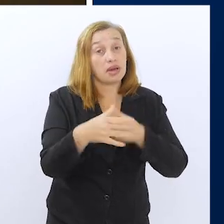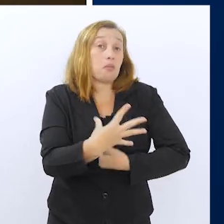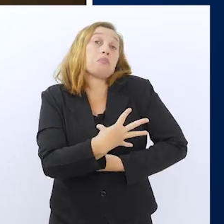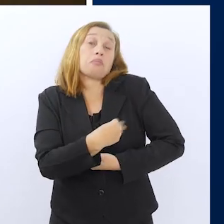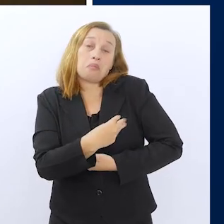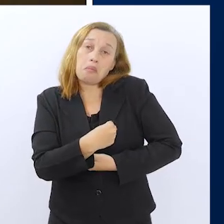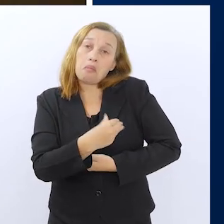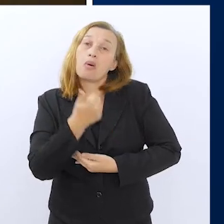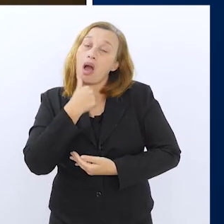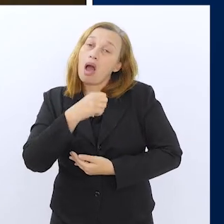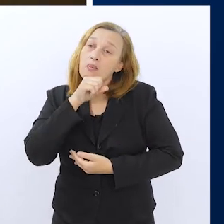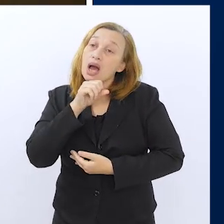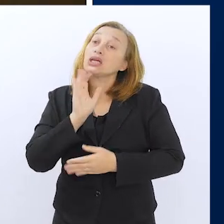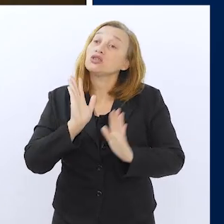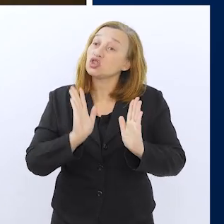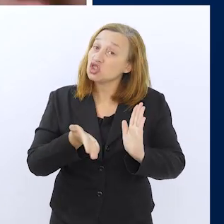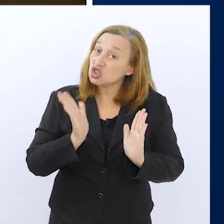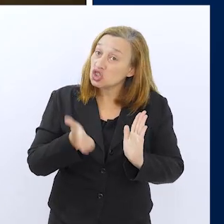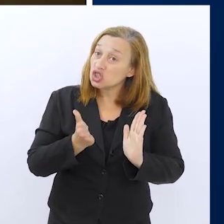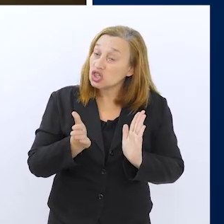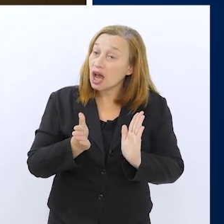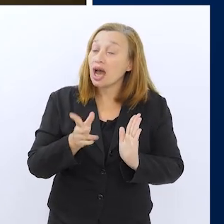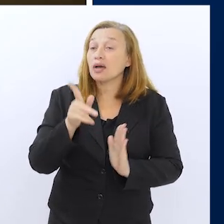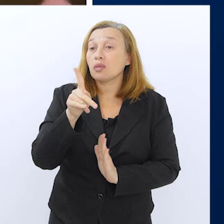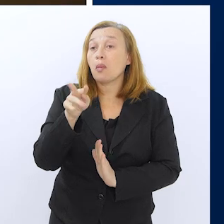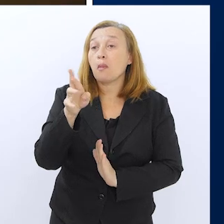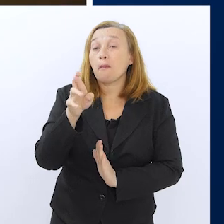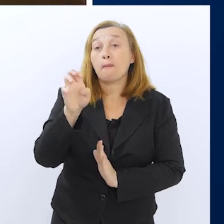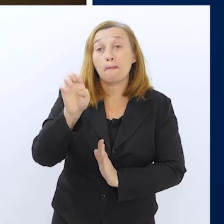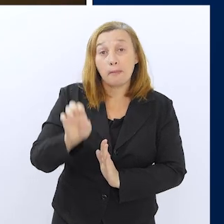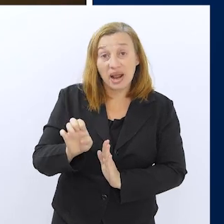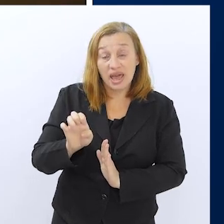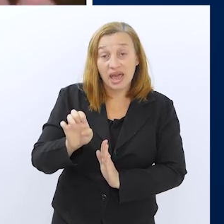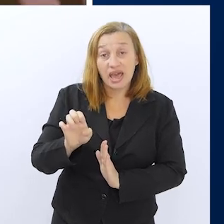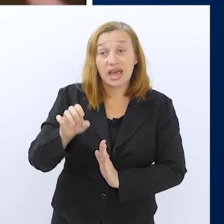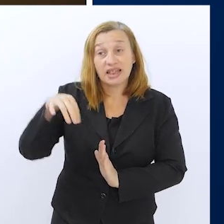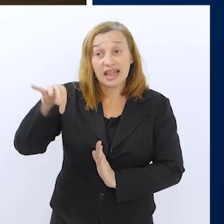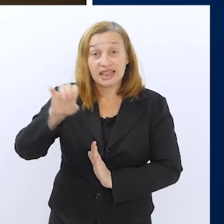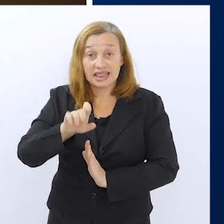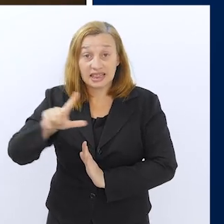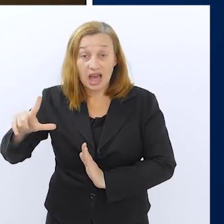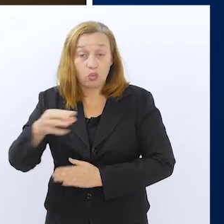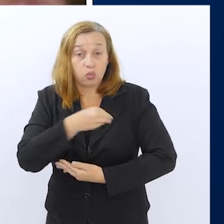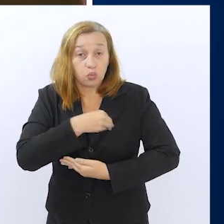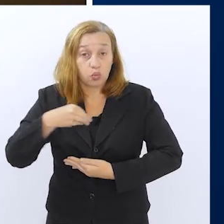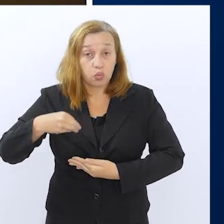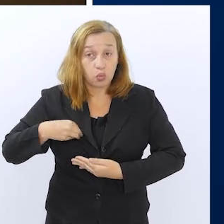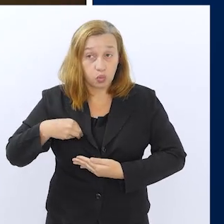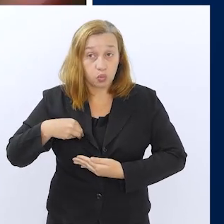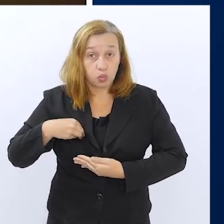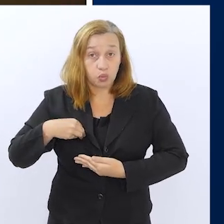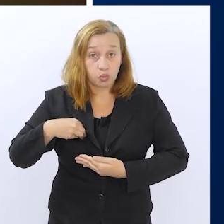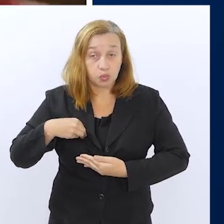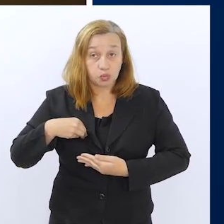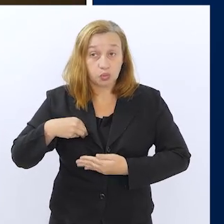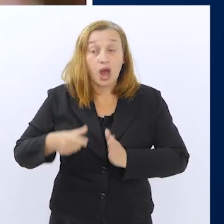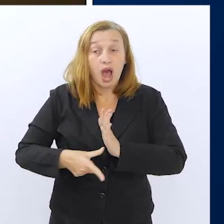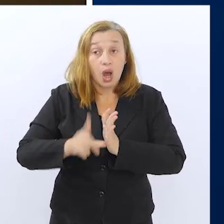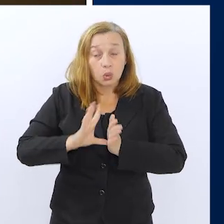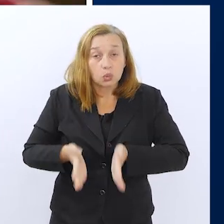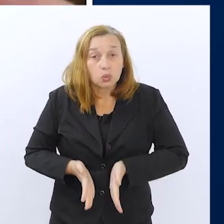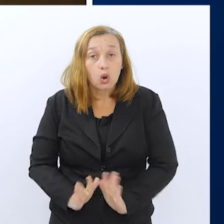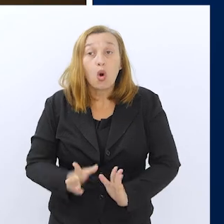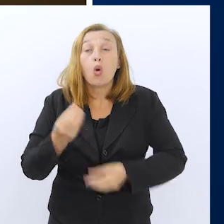amamentação dessa mãe. Então, já no pré-natal, é bom, assim, essa família se organizar em termos de como é que vai